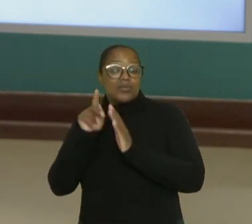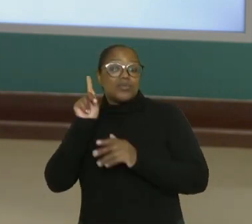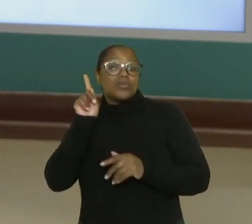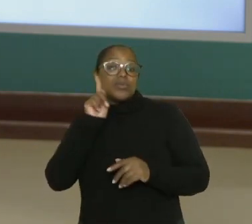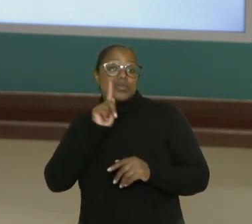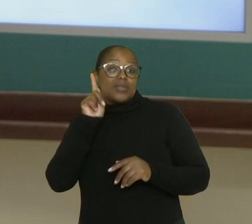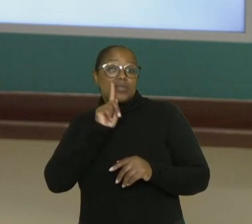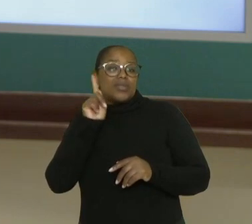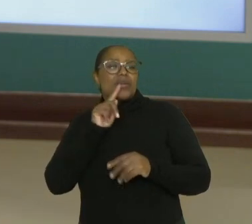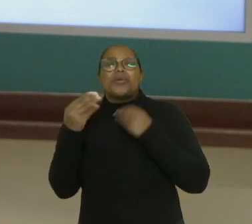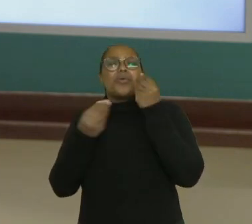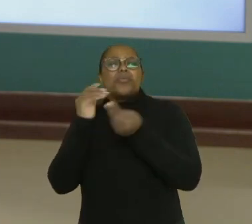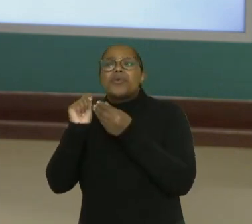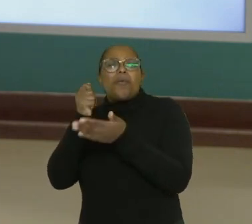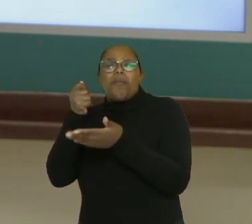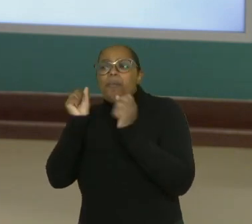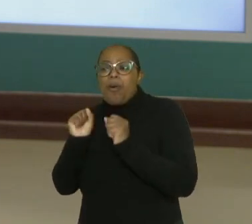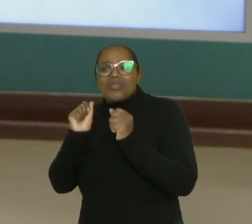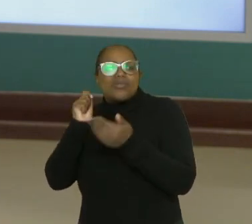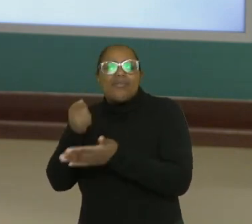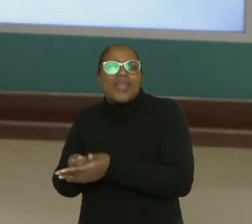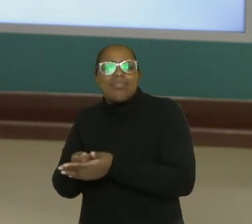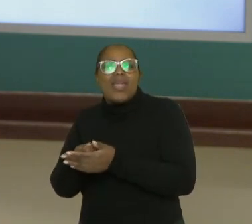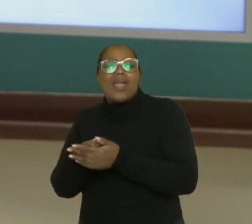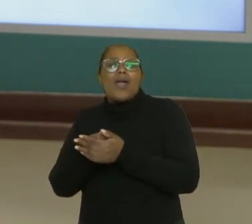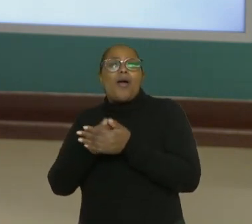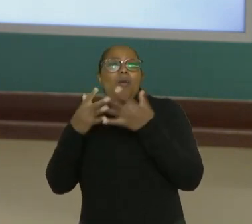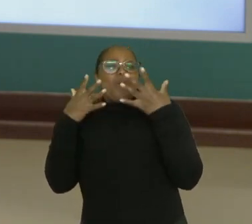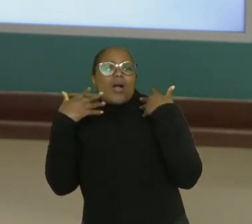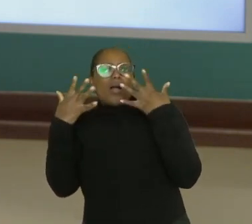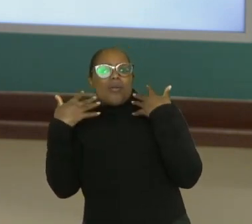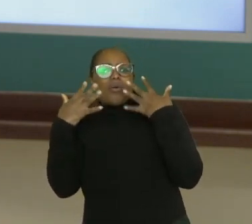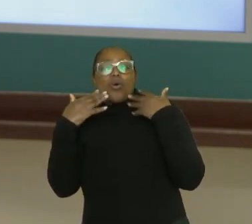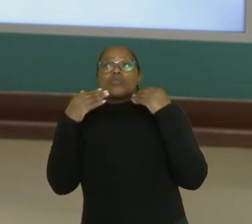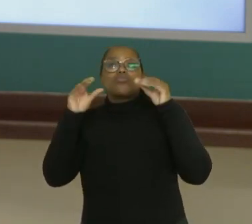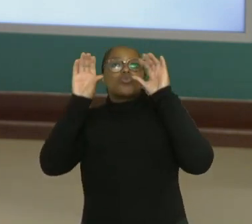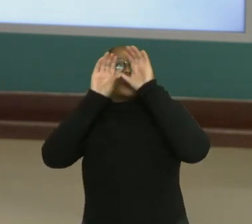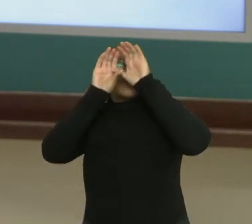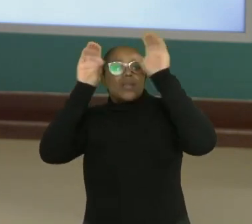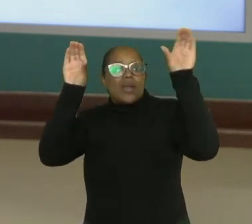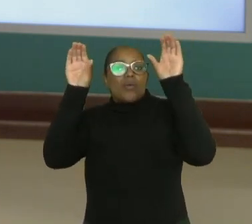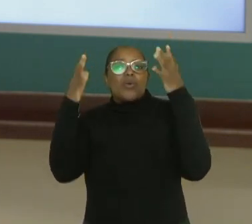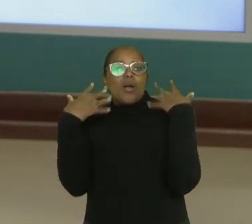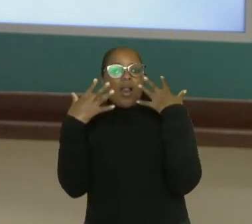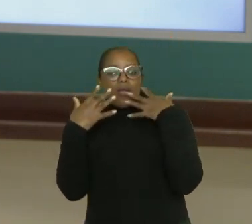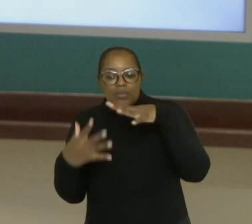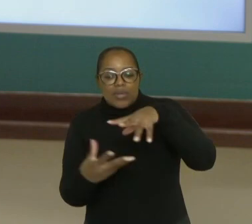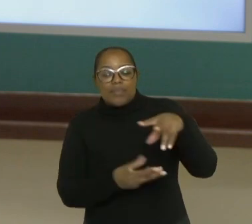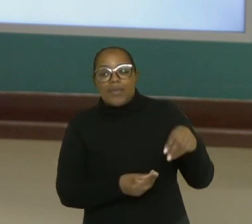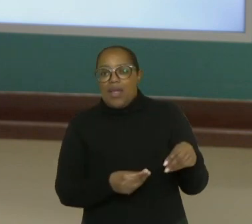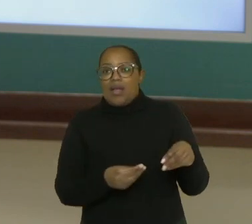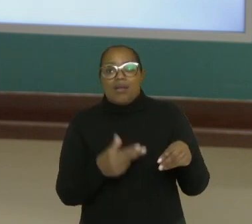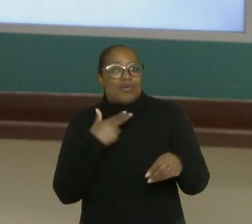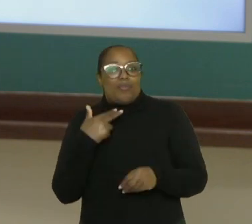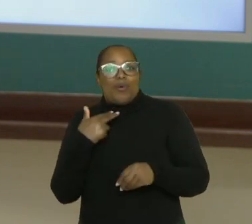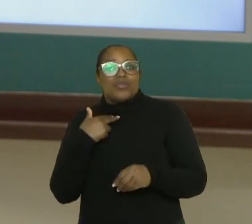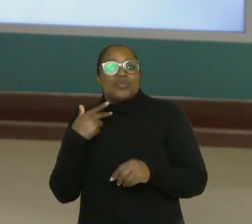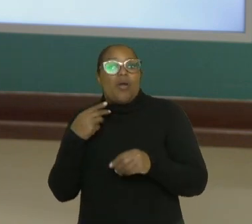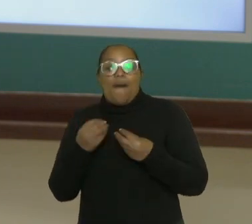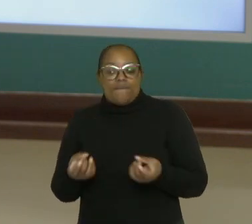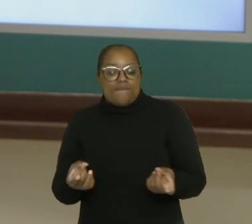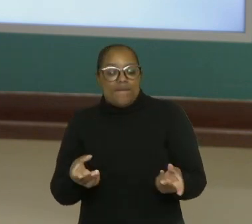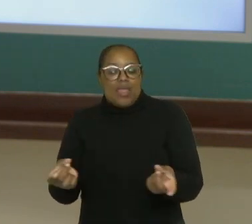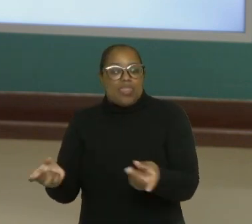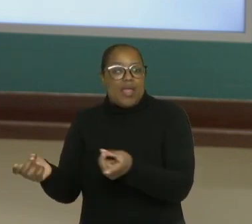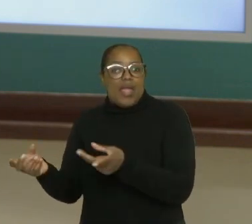o céu, ou o calor da terra, o ar, a água? Eu não posso vender aquilo que não é meu,